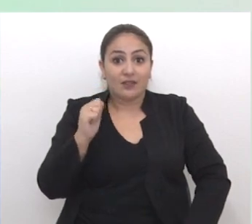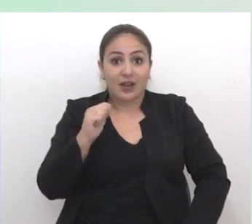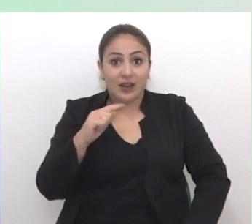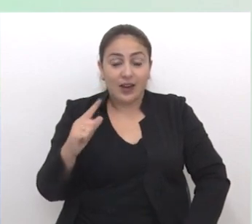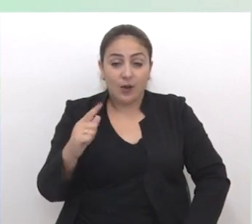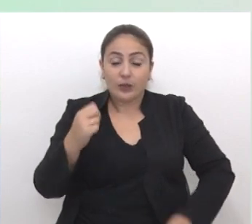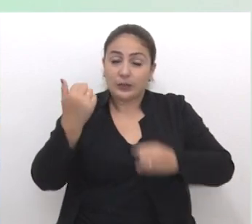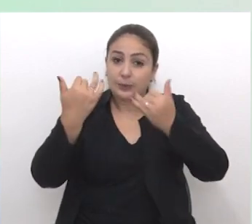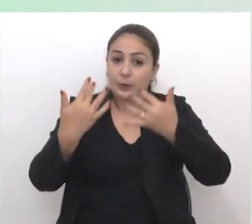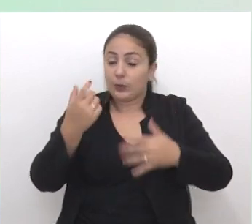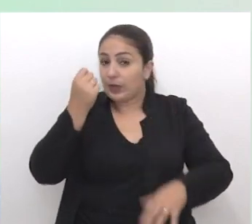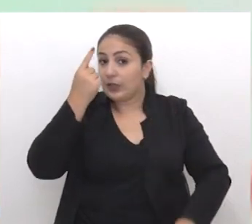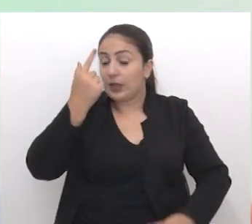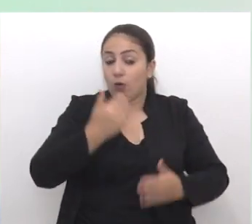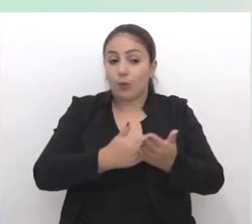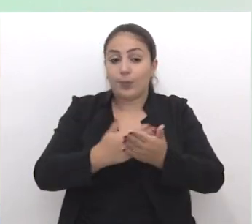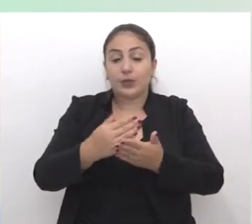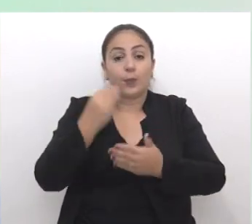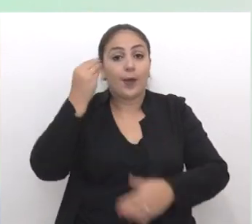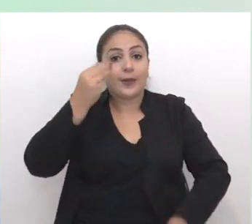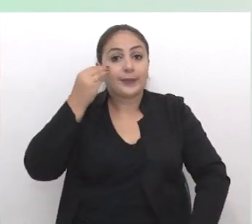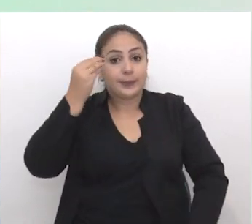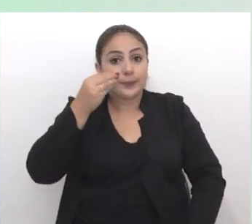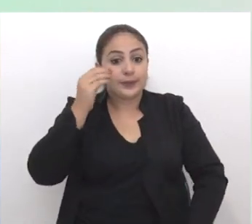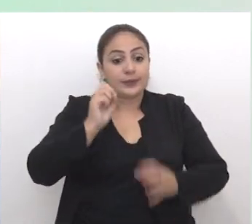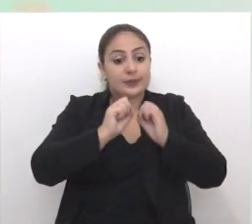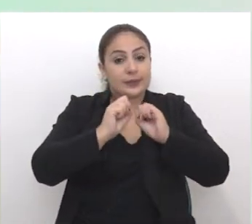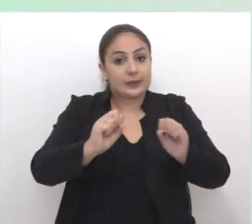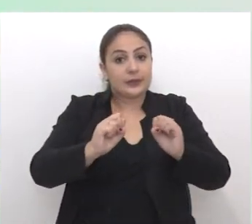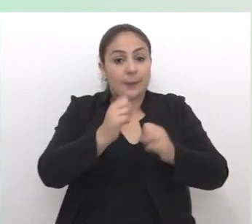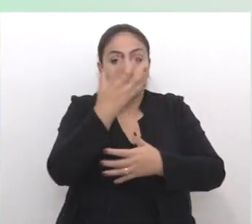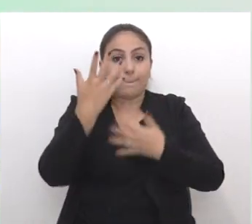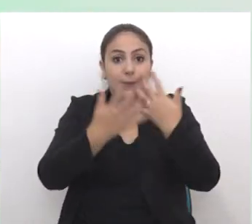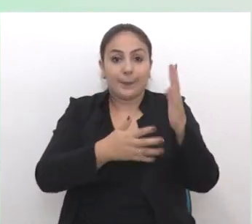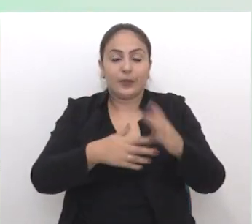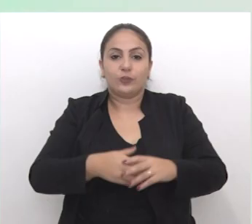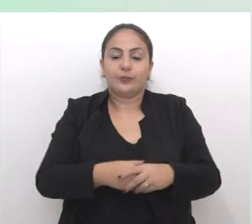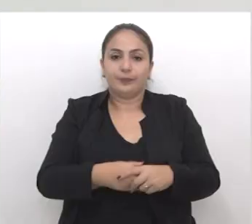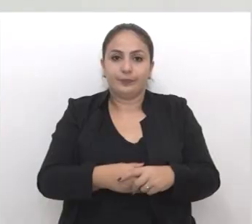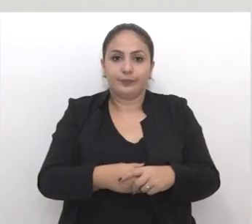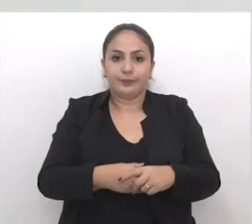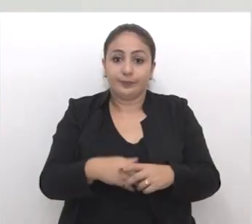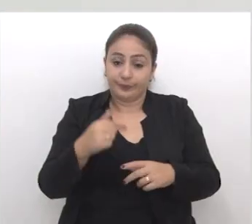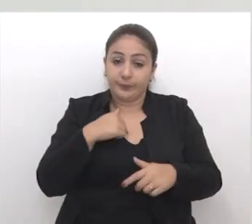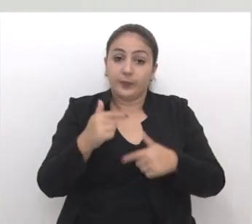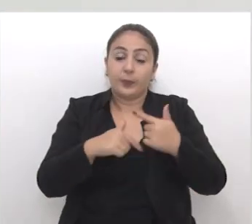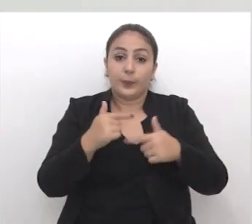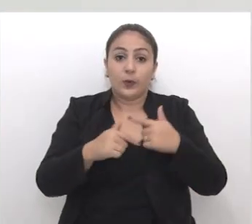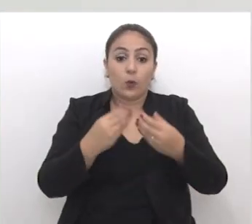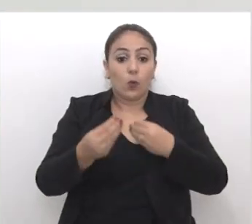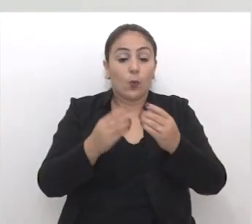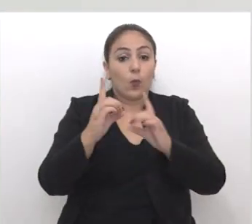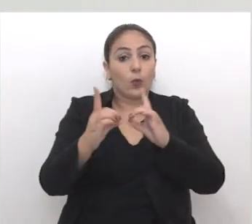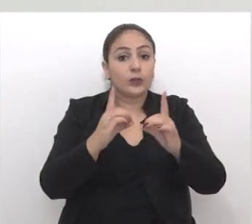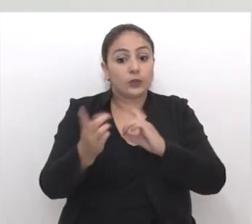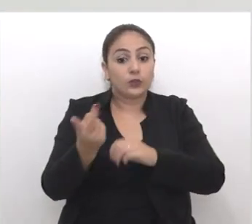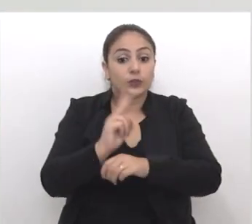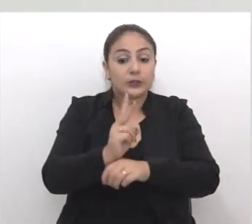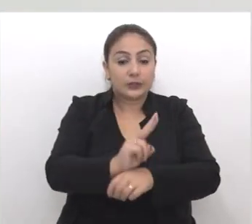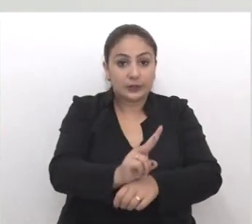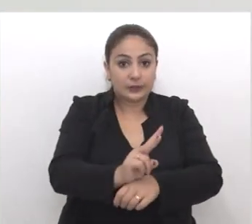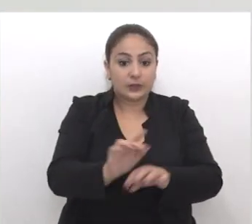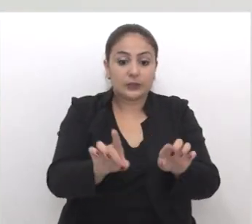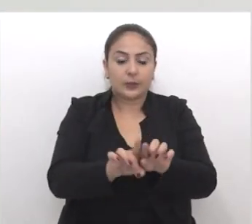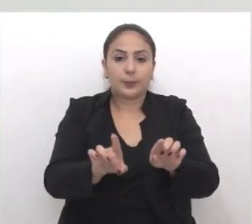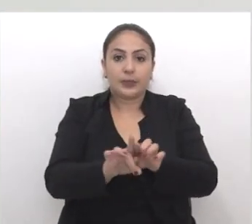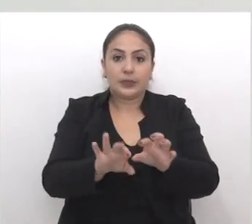que a ideia surgiu após uma experiência na Secretaria do Meio Ambiente. Trabalhei lá como coordenador de fiscalização